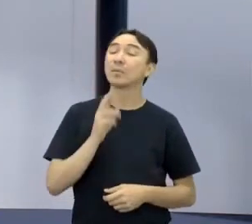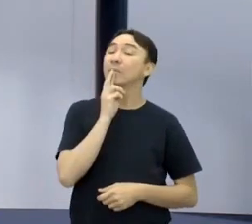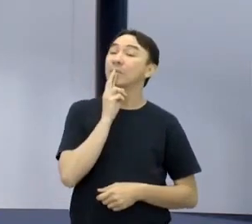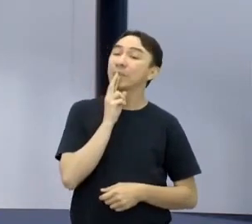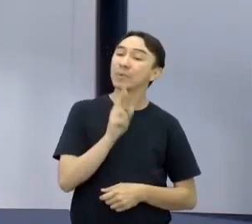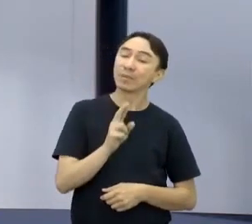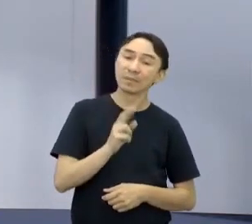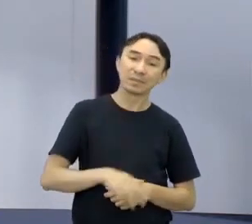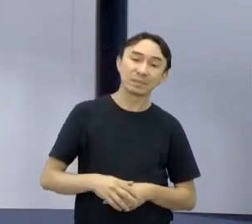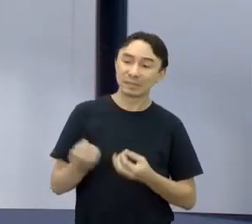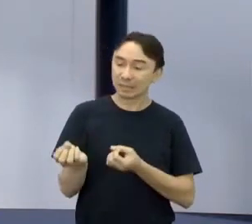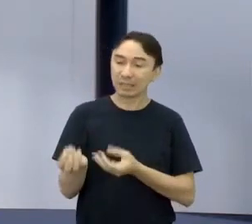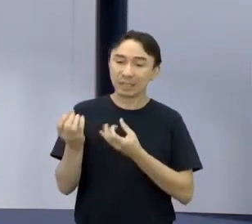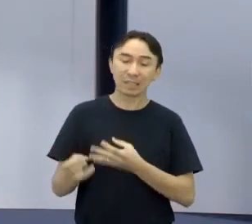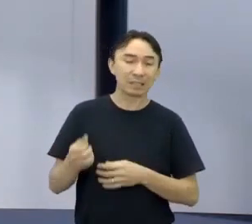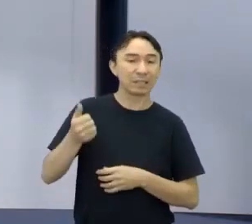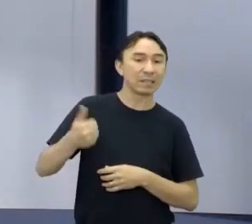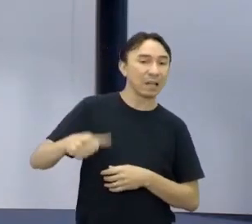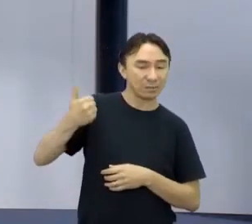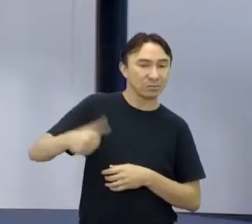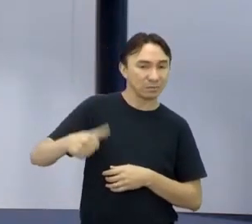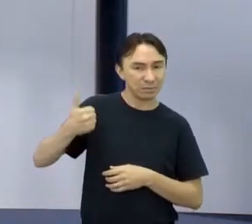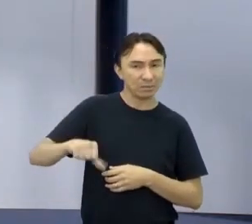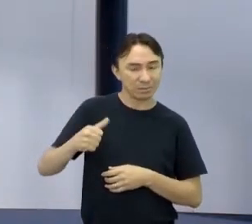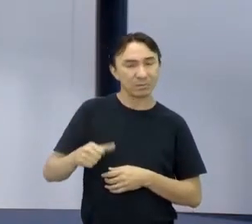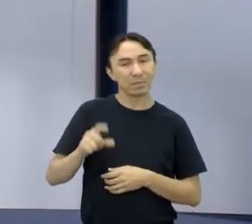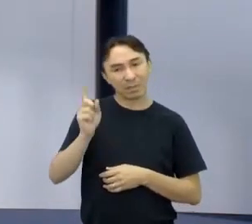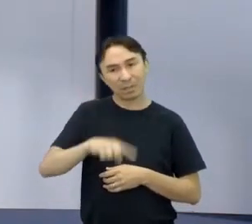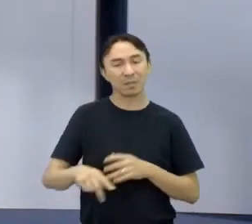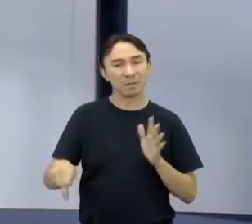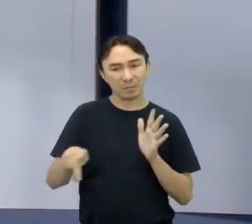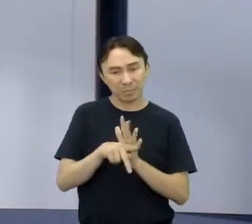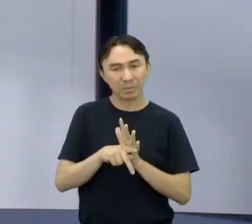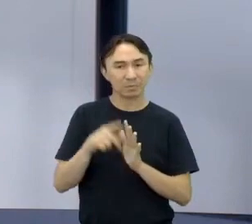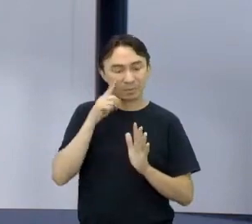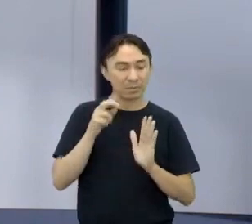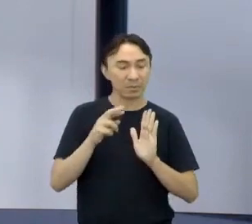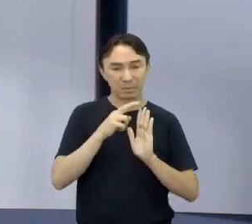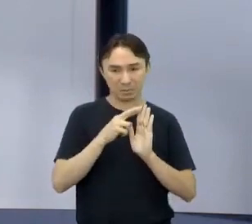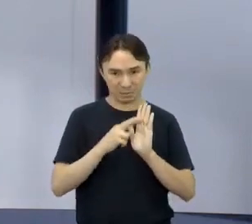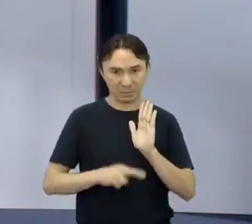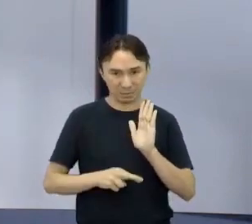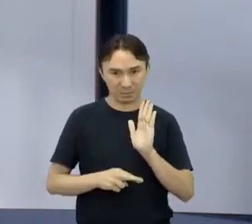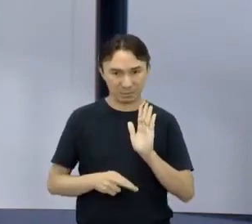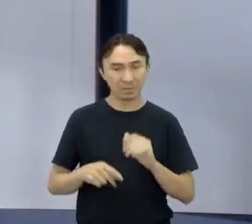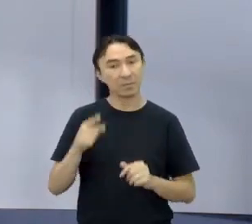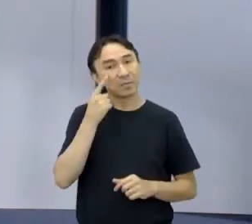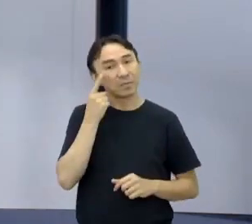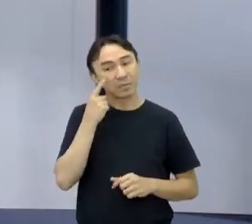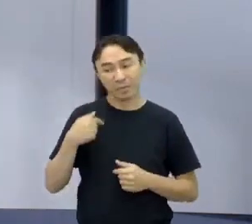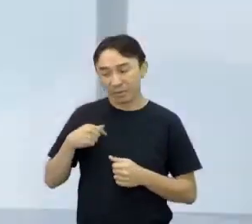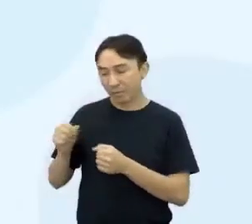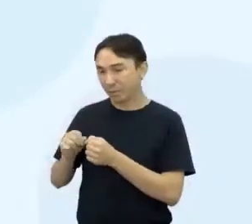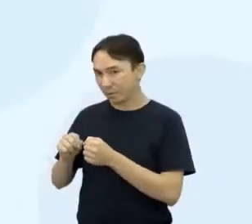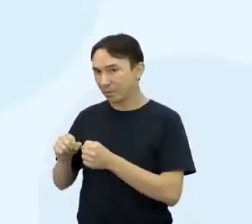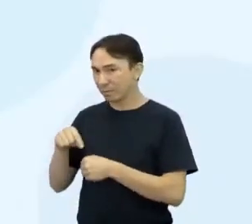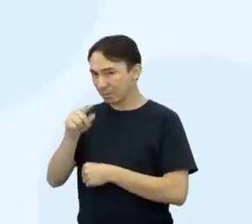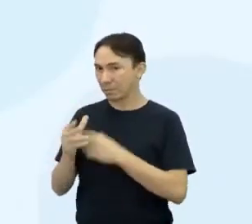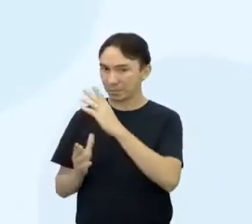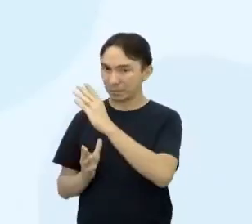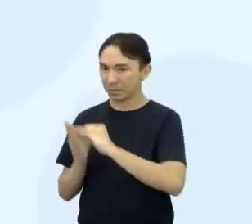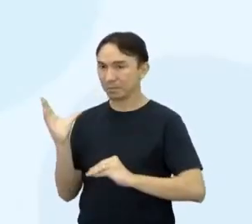de dados, é um tópico aí de relatório. Vamos ver como eu fiz aqui, ó, para vocês fazerem o seu também. Olha aí na nossa